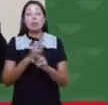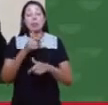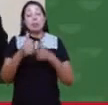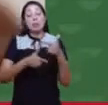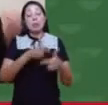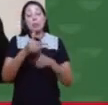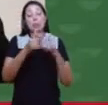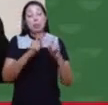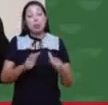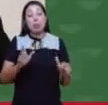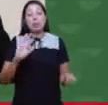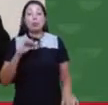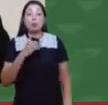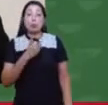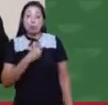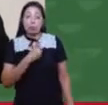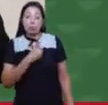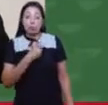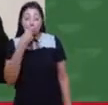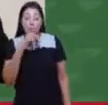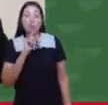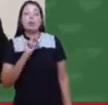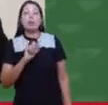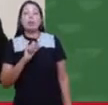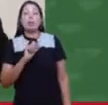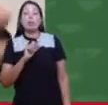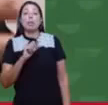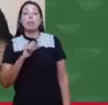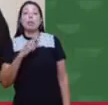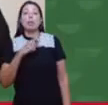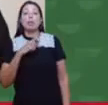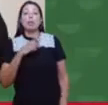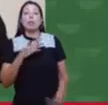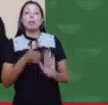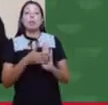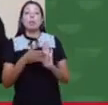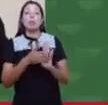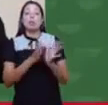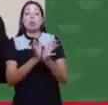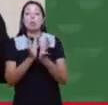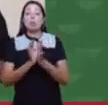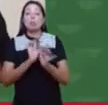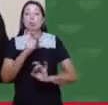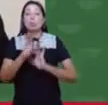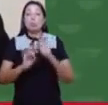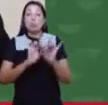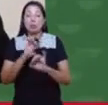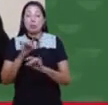trabalho muito grande nosso para derrotar essa proposta na comissão especial.